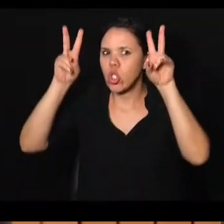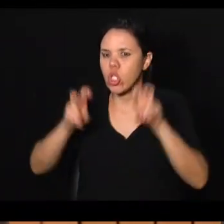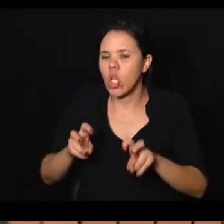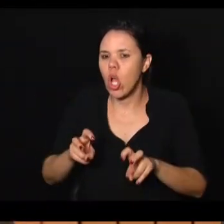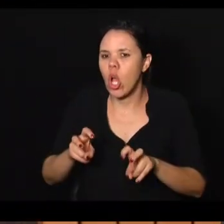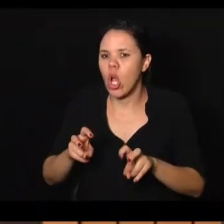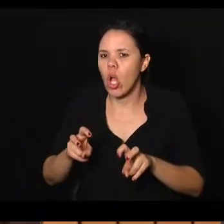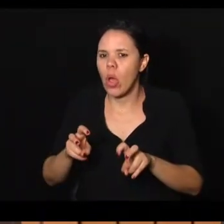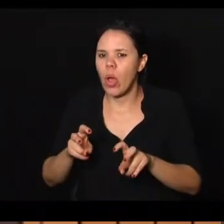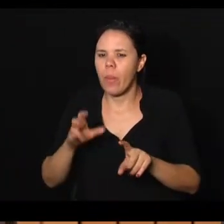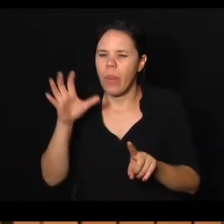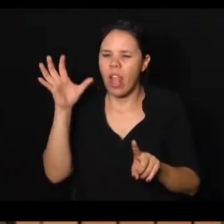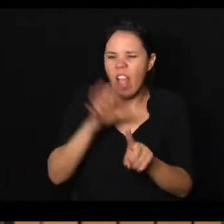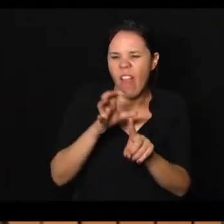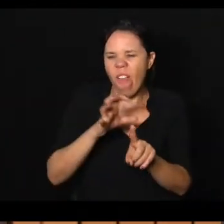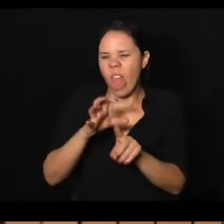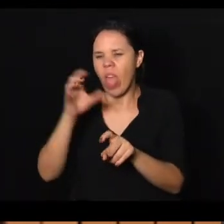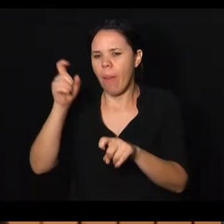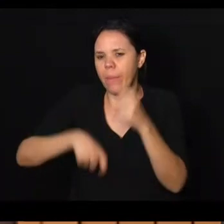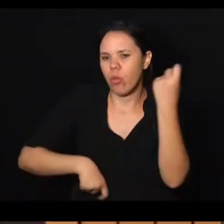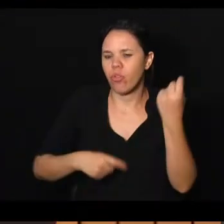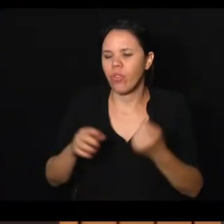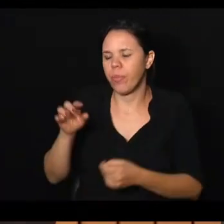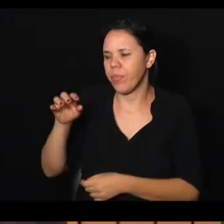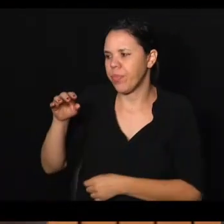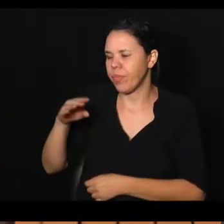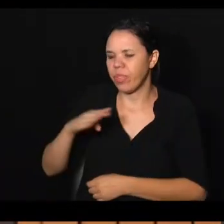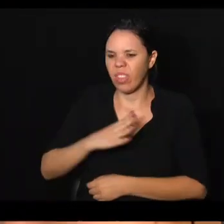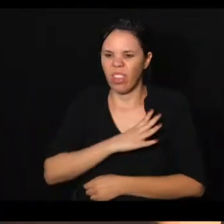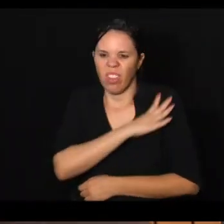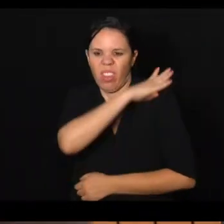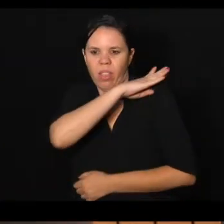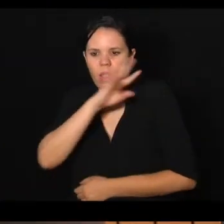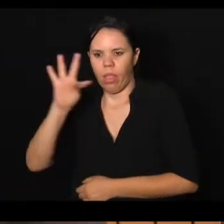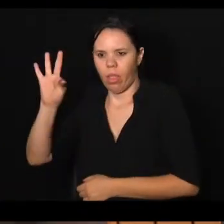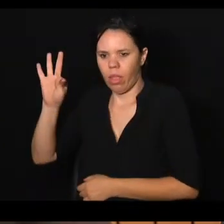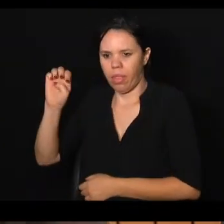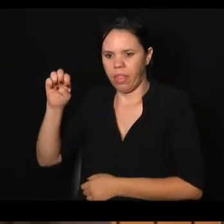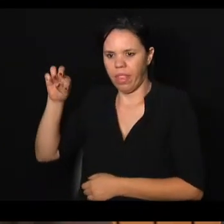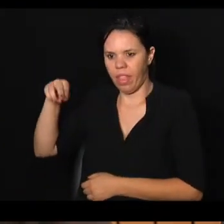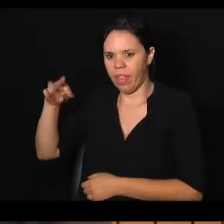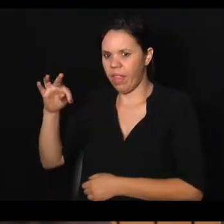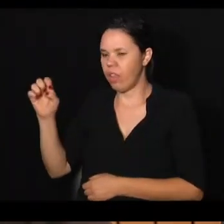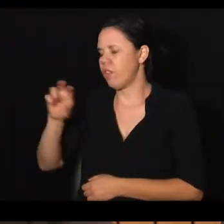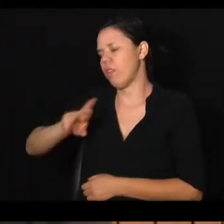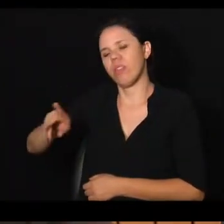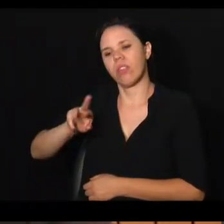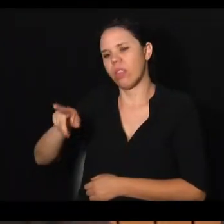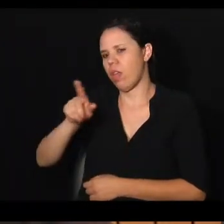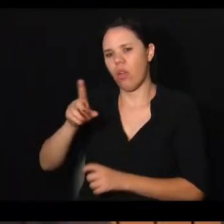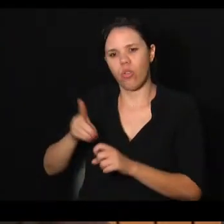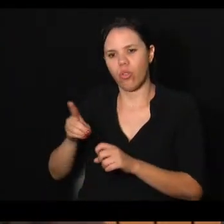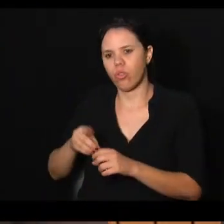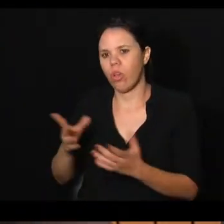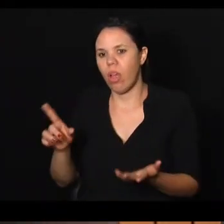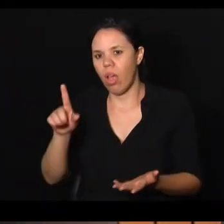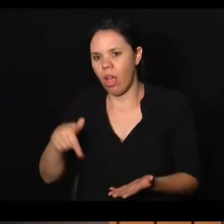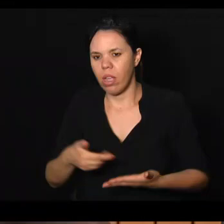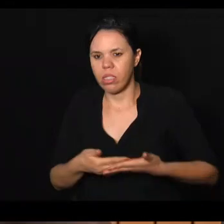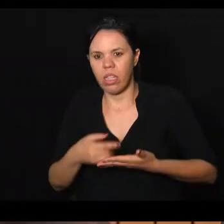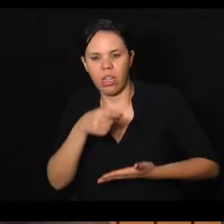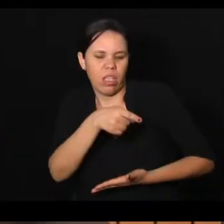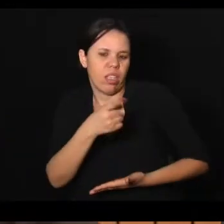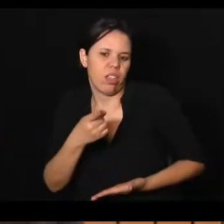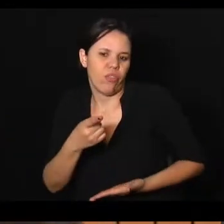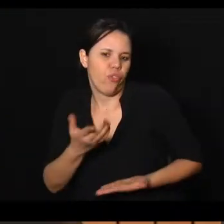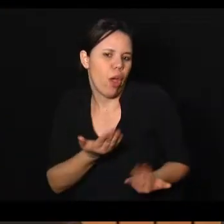Tânia Guerreiro, uma grande lutadora contra a pedofilia, levantou no auditório e disse: não, doutora, essa criança não foi a